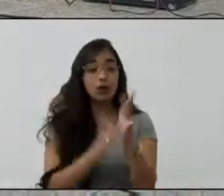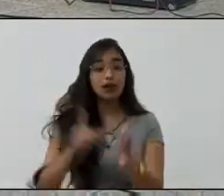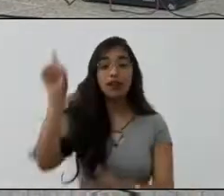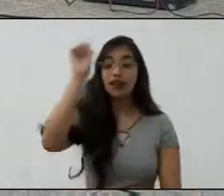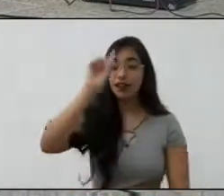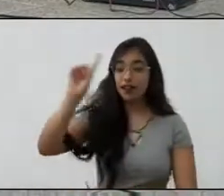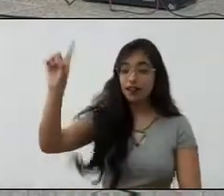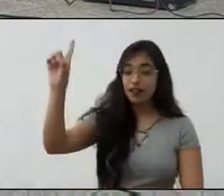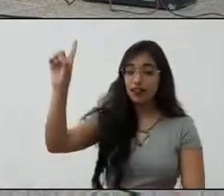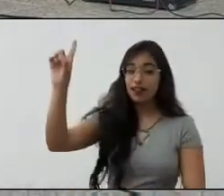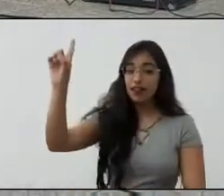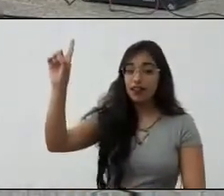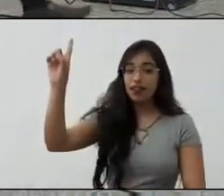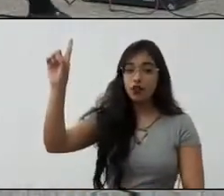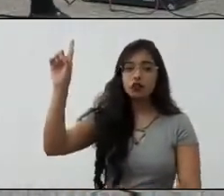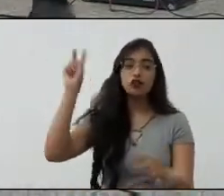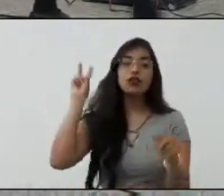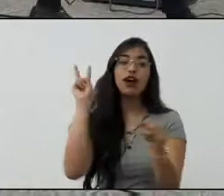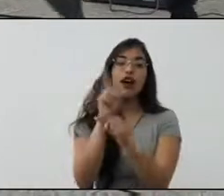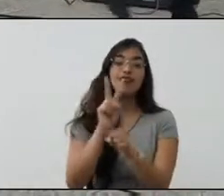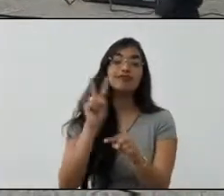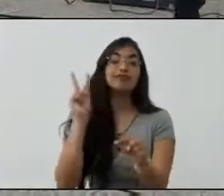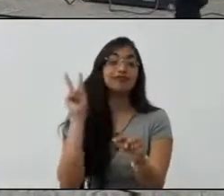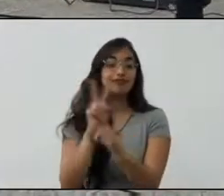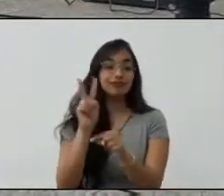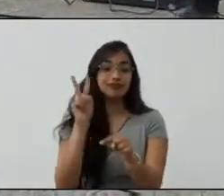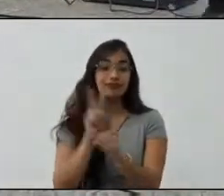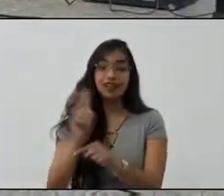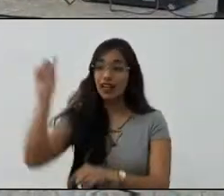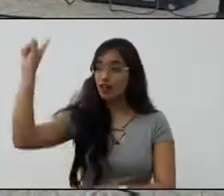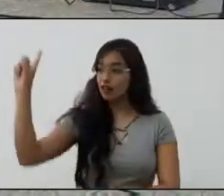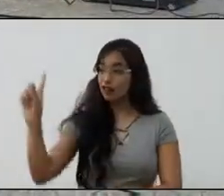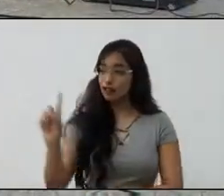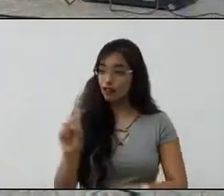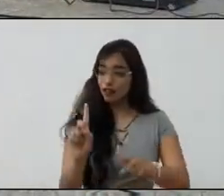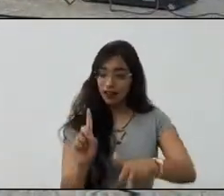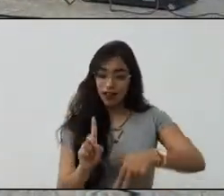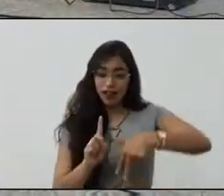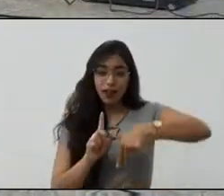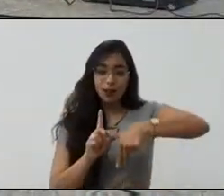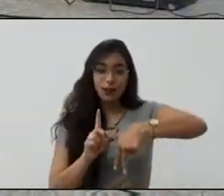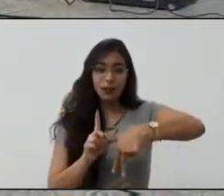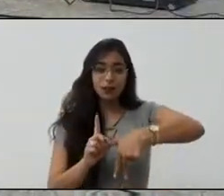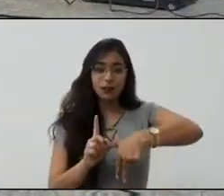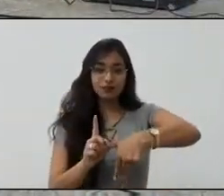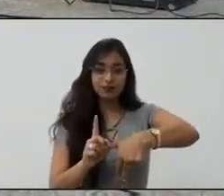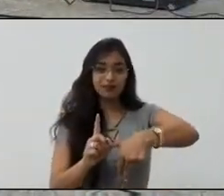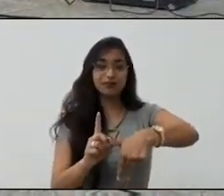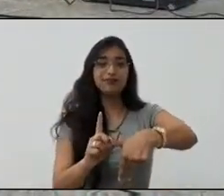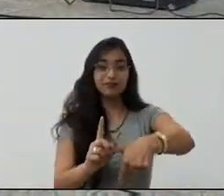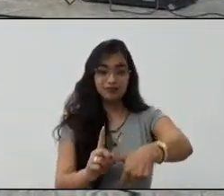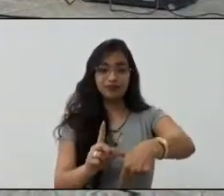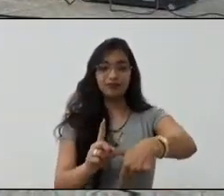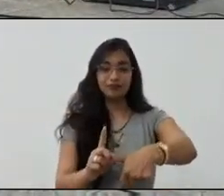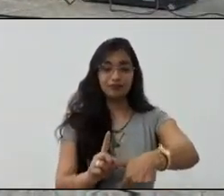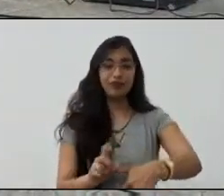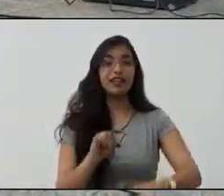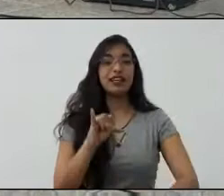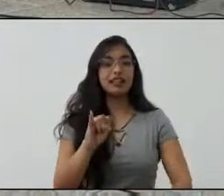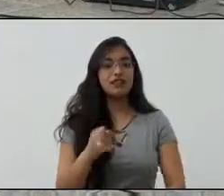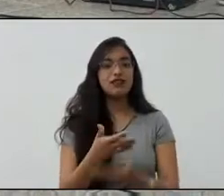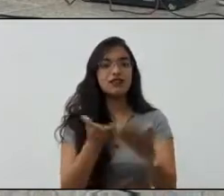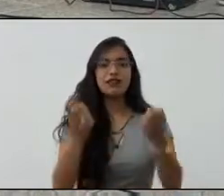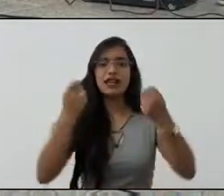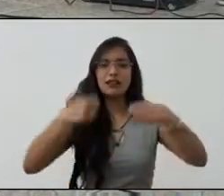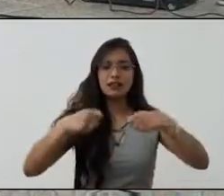Deus. Eu te tomo pela tua mão e te faço caminhar seguro. E se for preciso que eu